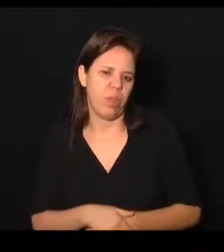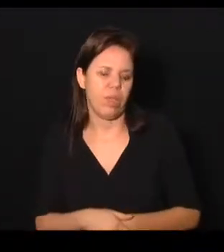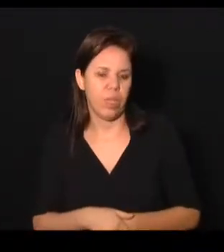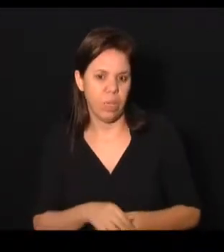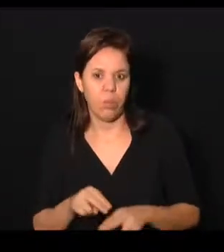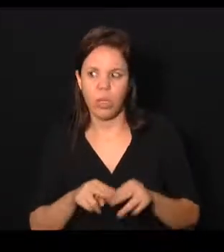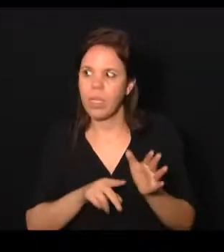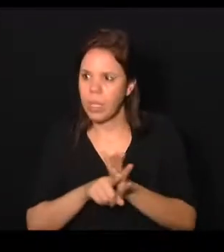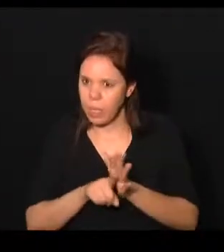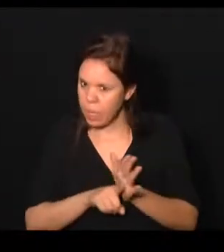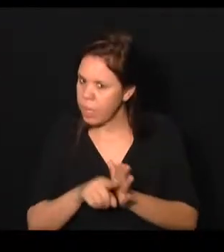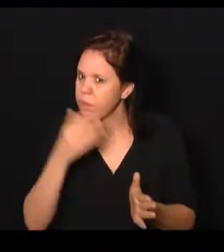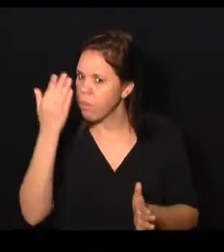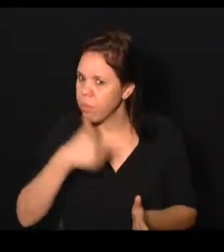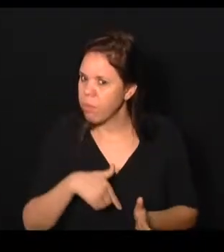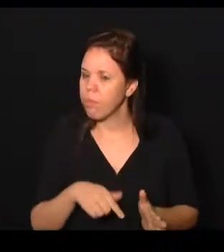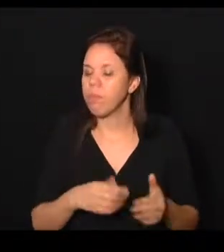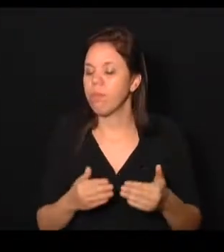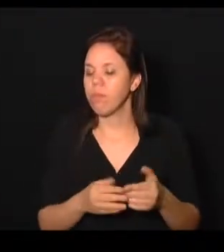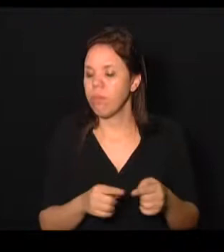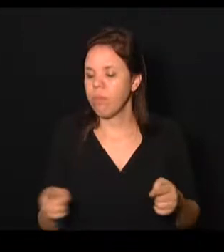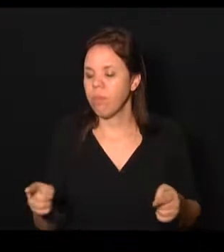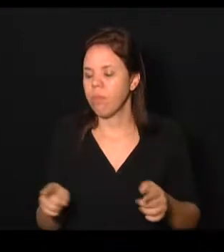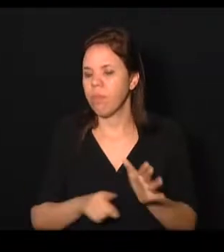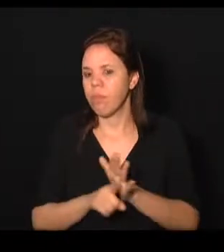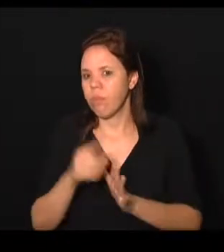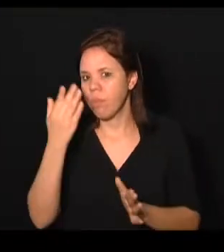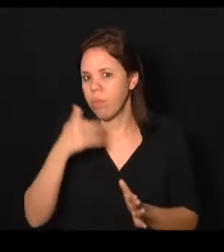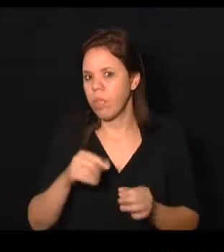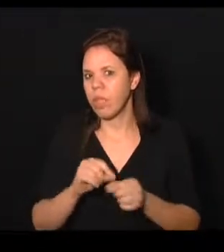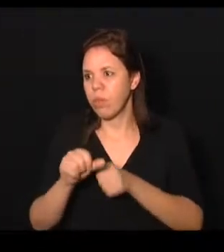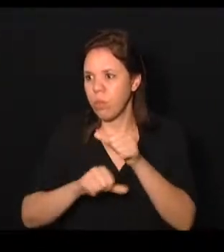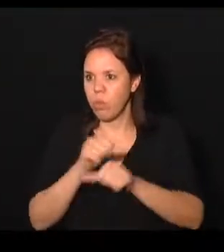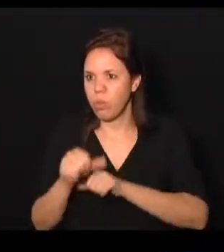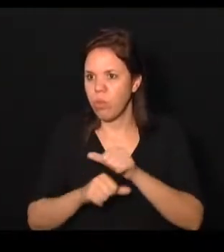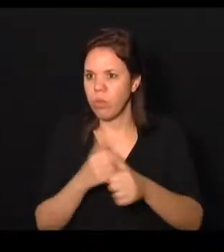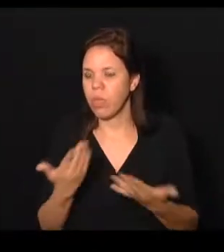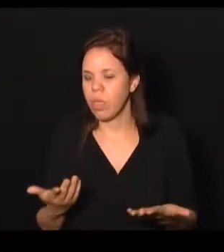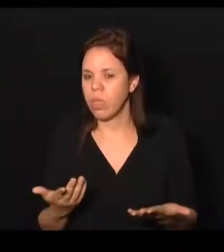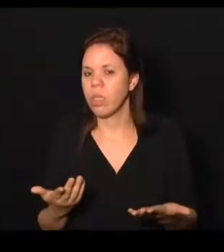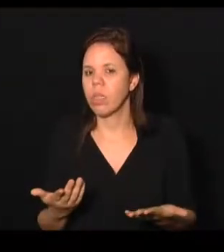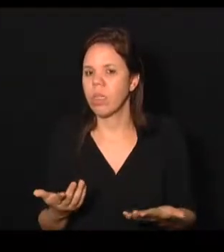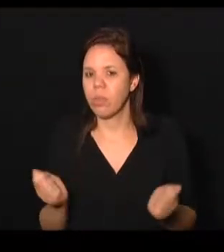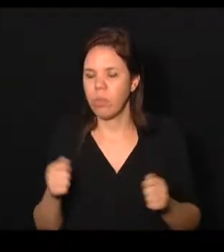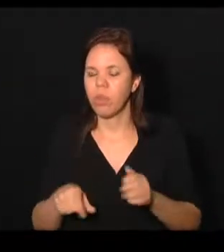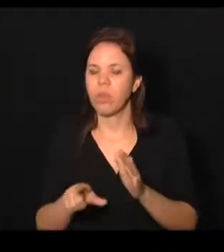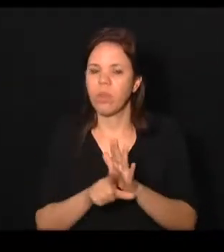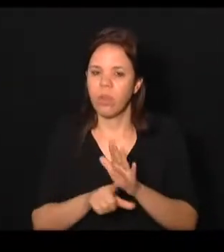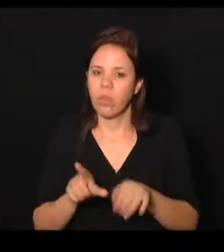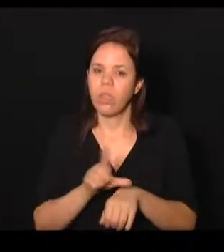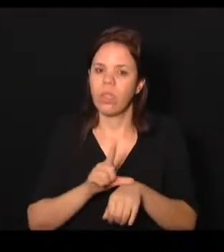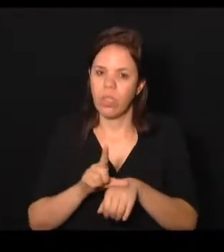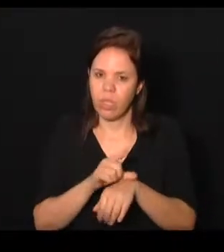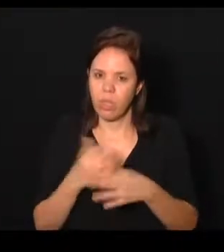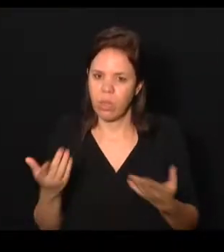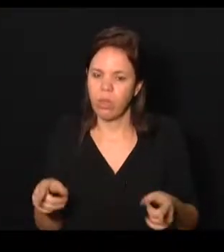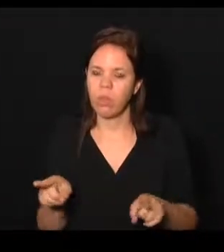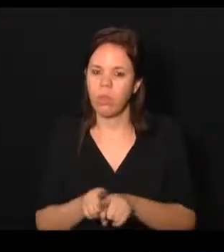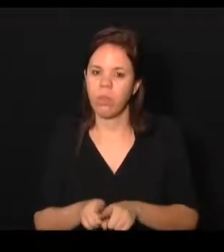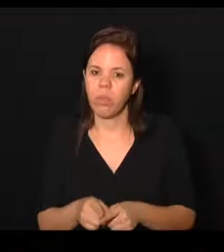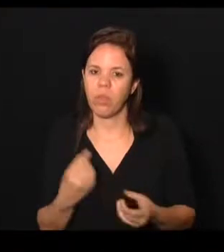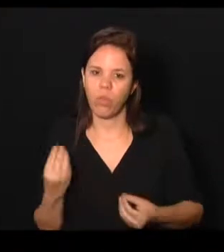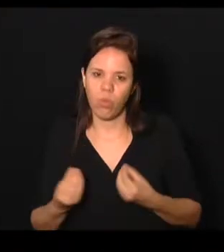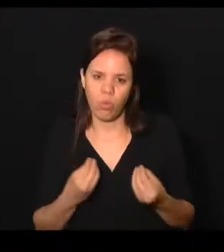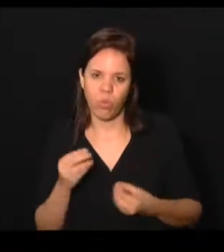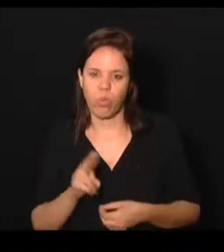dado estatístico. A partir do momento que essa estatística começar a se modificar, a gente vai rever essa legislação também. Né? Assim como